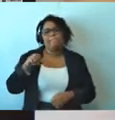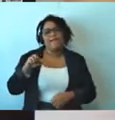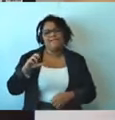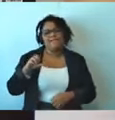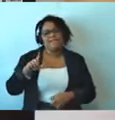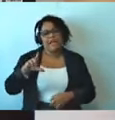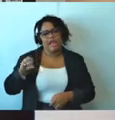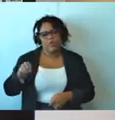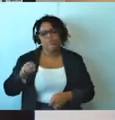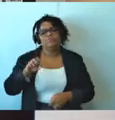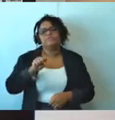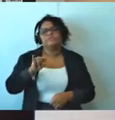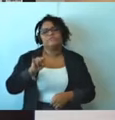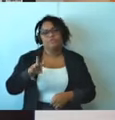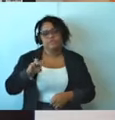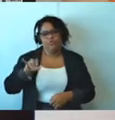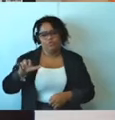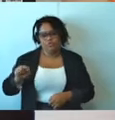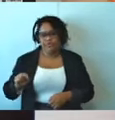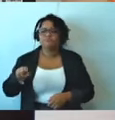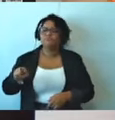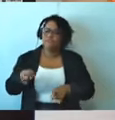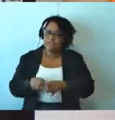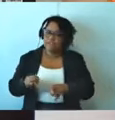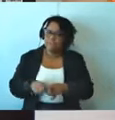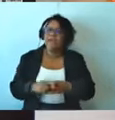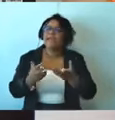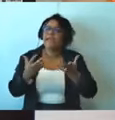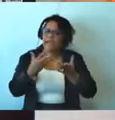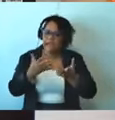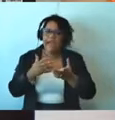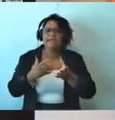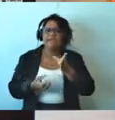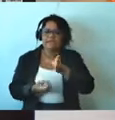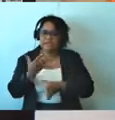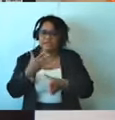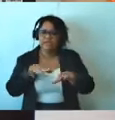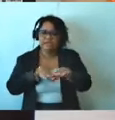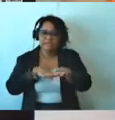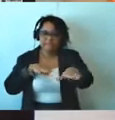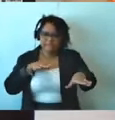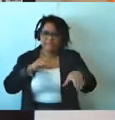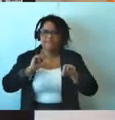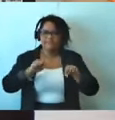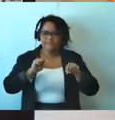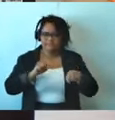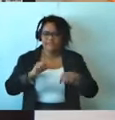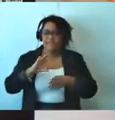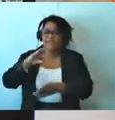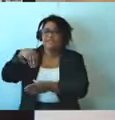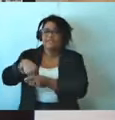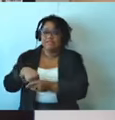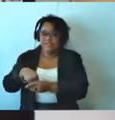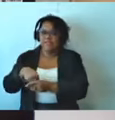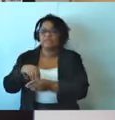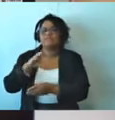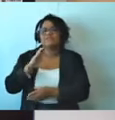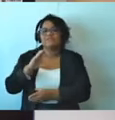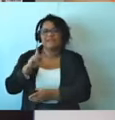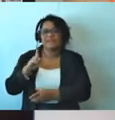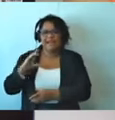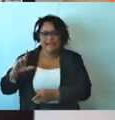também é um entusiasta dessa implementação. Dentro da CDL existe a Câmara das Duas Rodas, o